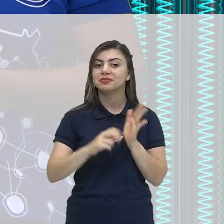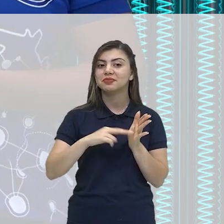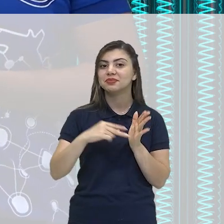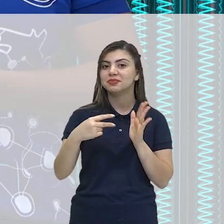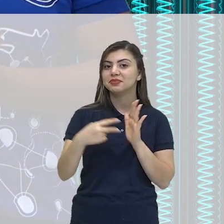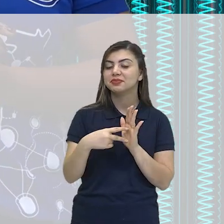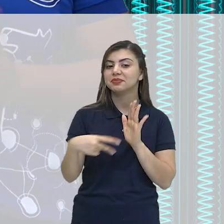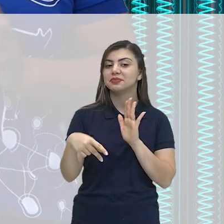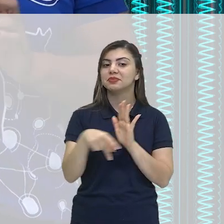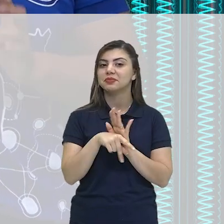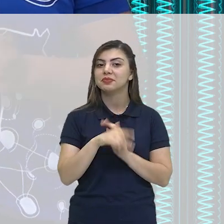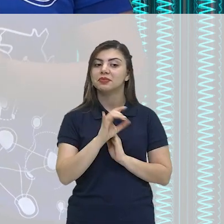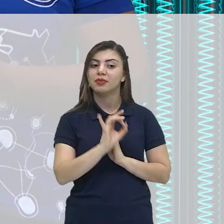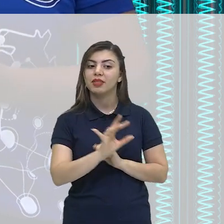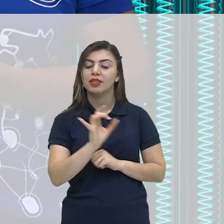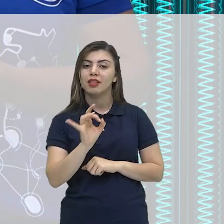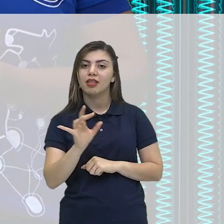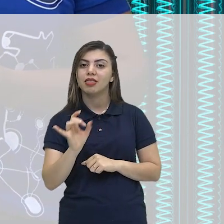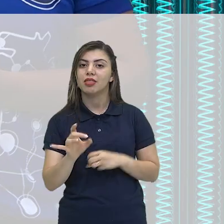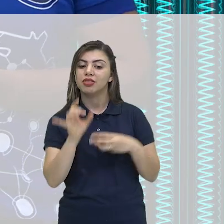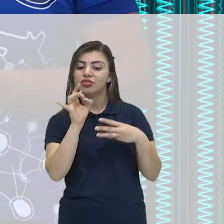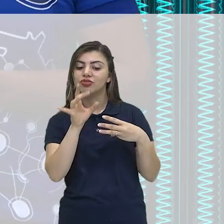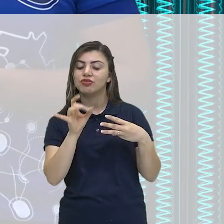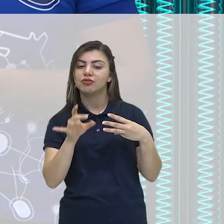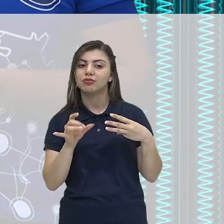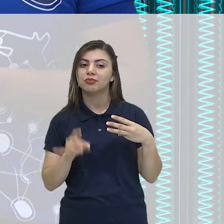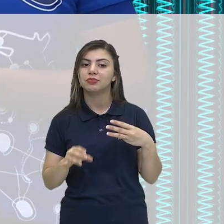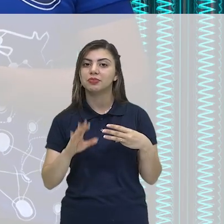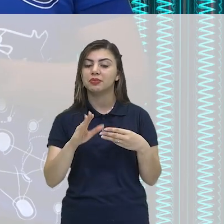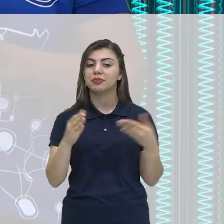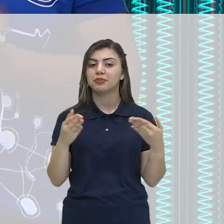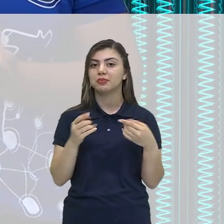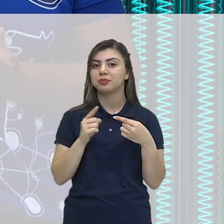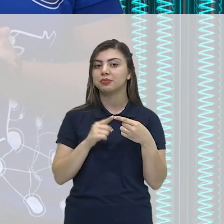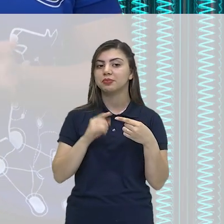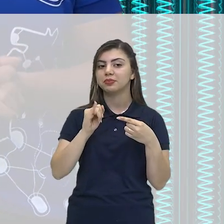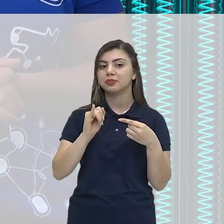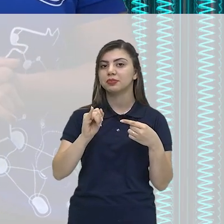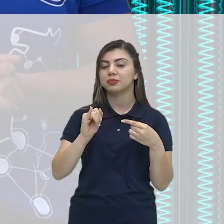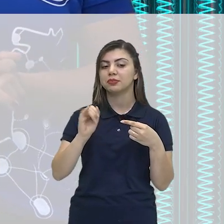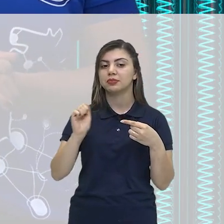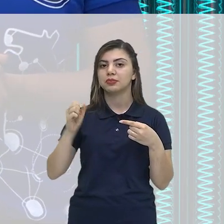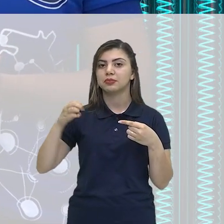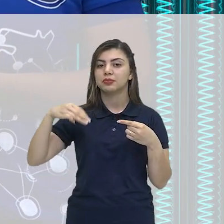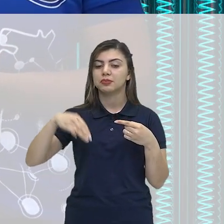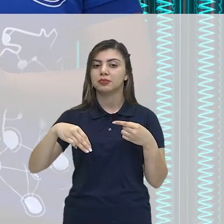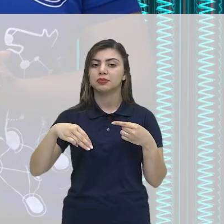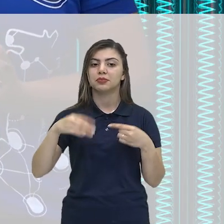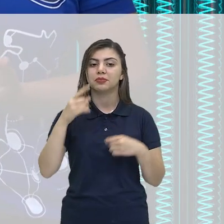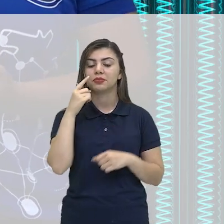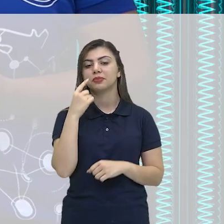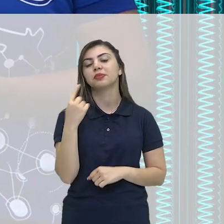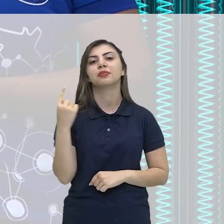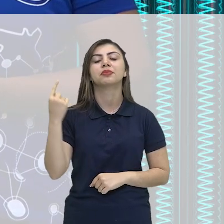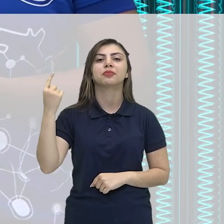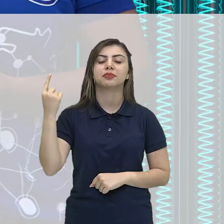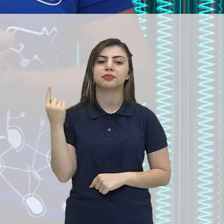significado dele, de cada um deles, tá bom? Eu vou começar com I am, essa é a